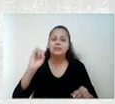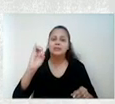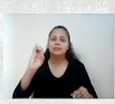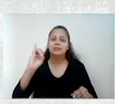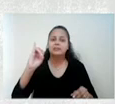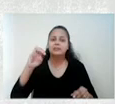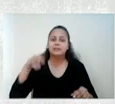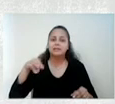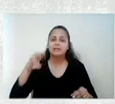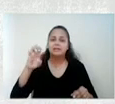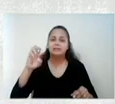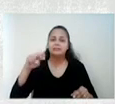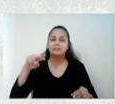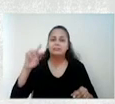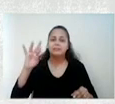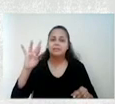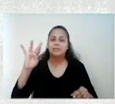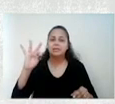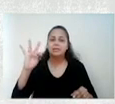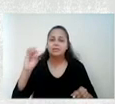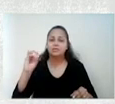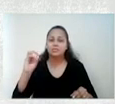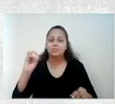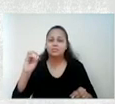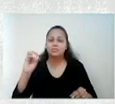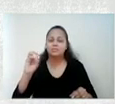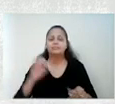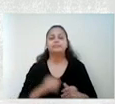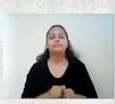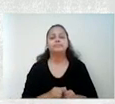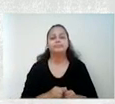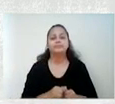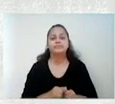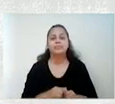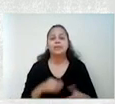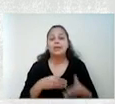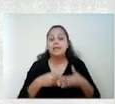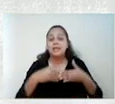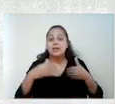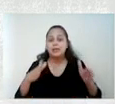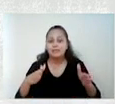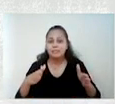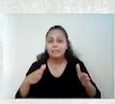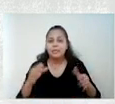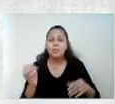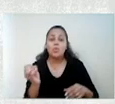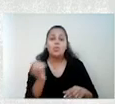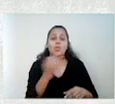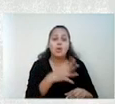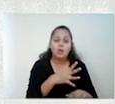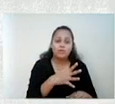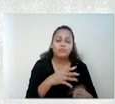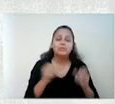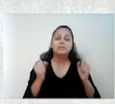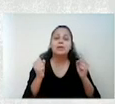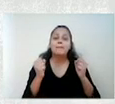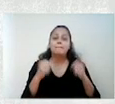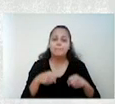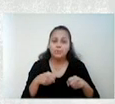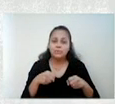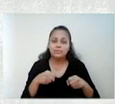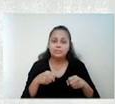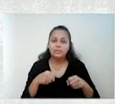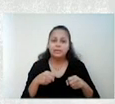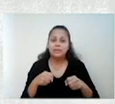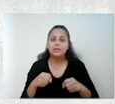A liberação dos portos do mar Mediterrâneo abriu novas possibilidades de comércio, né, a quem